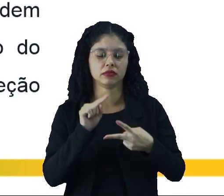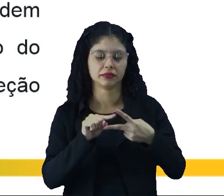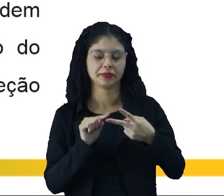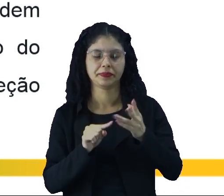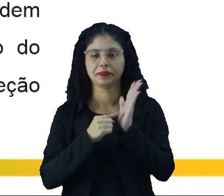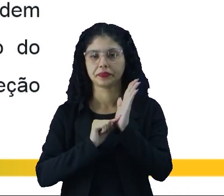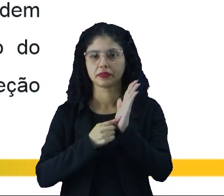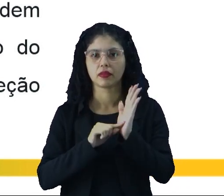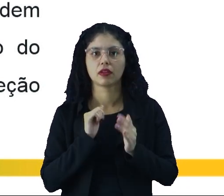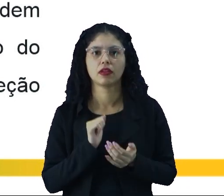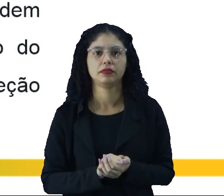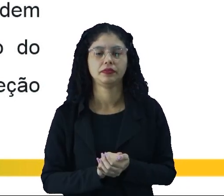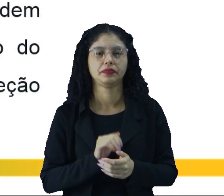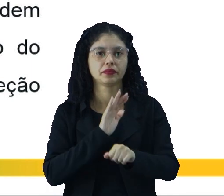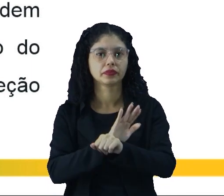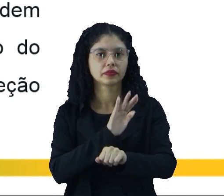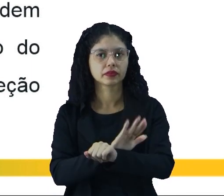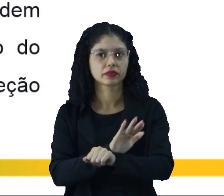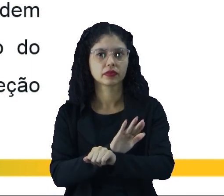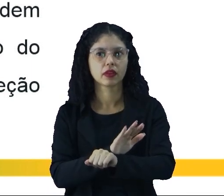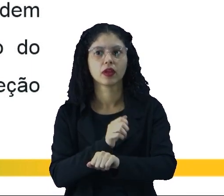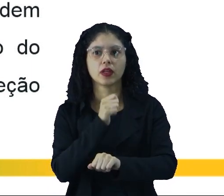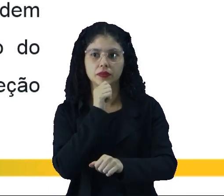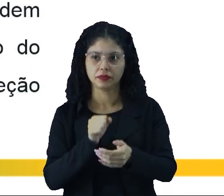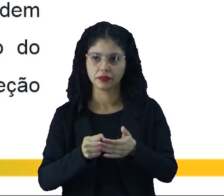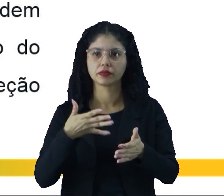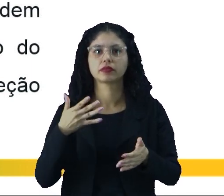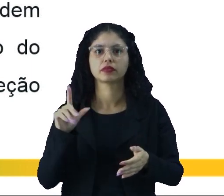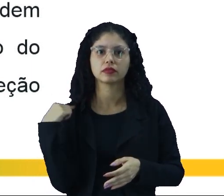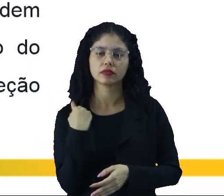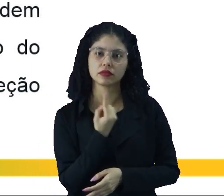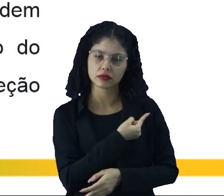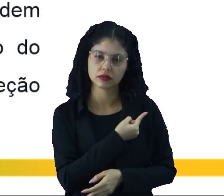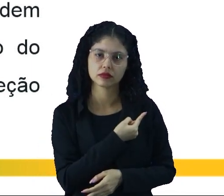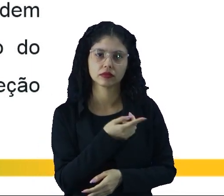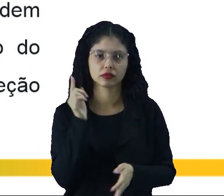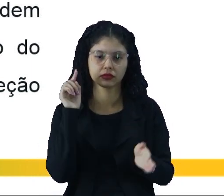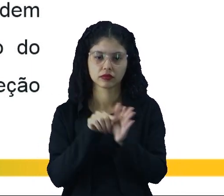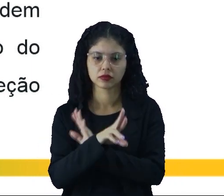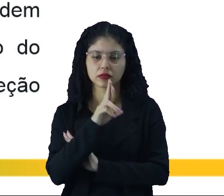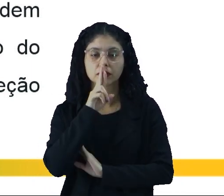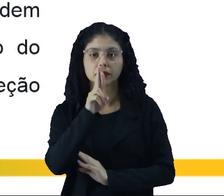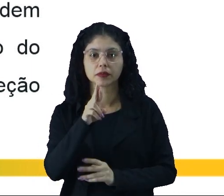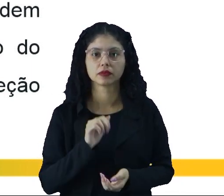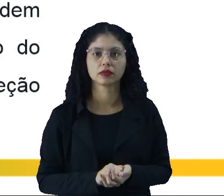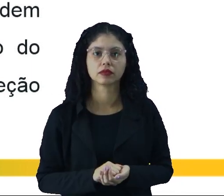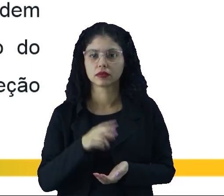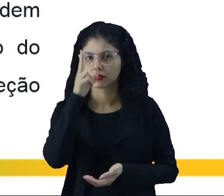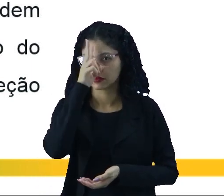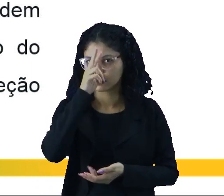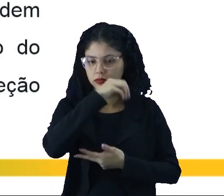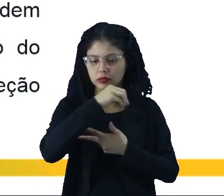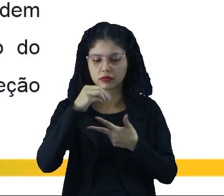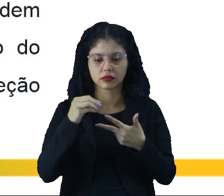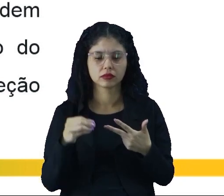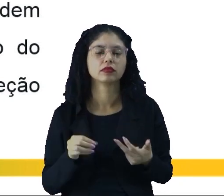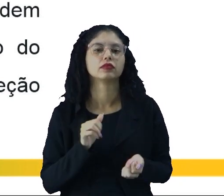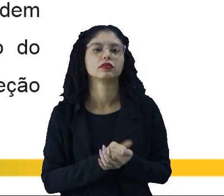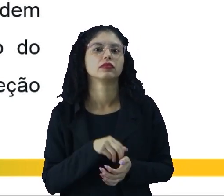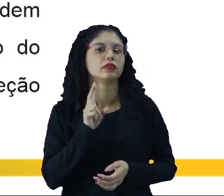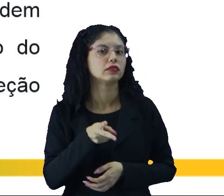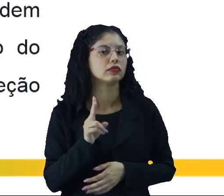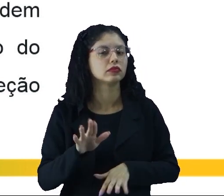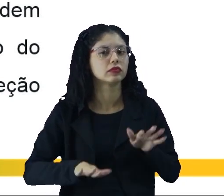dois pontos vão nos auxiliar e muito, né, para a gente responder algumas questões. Lembrando que no Enem, pessoal, ele